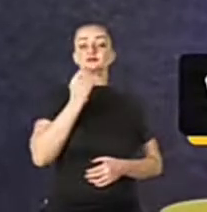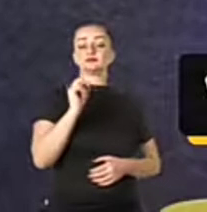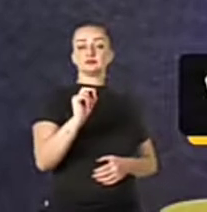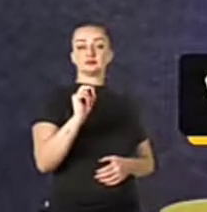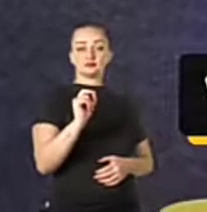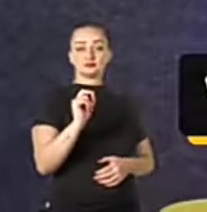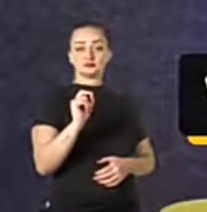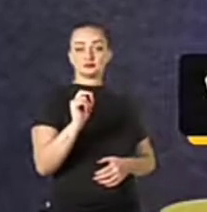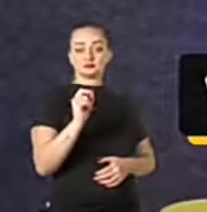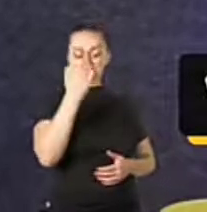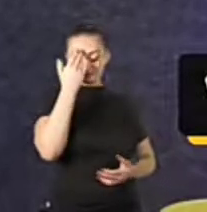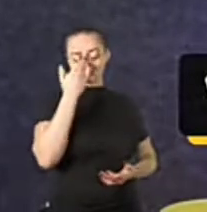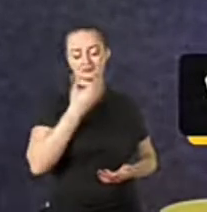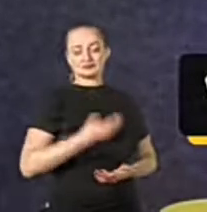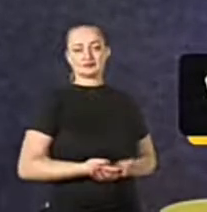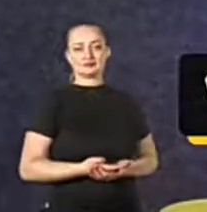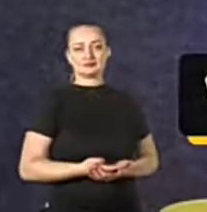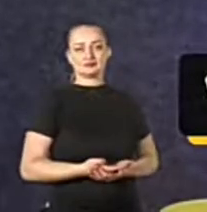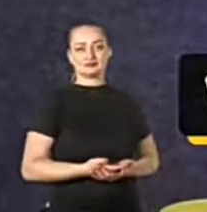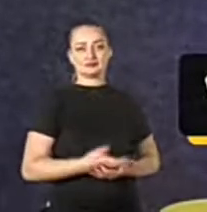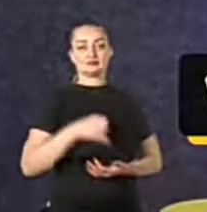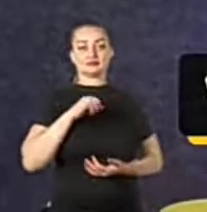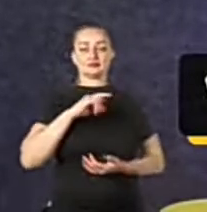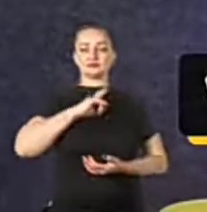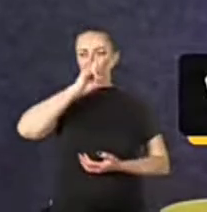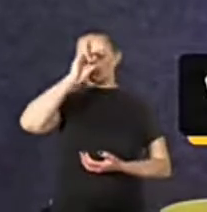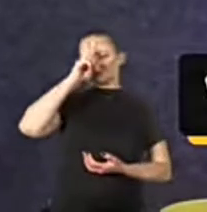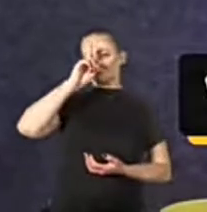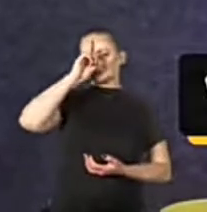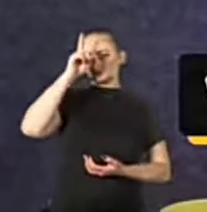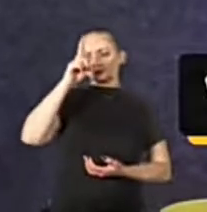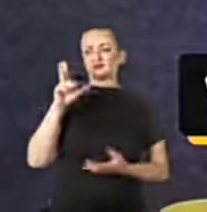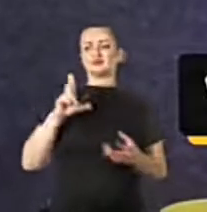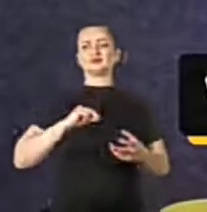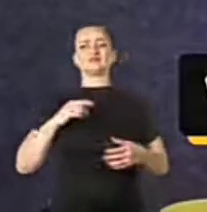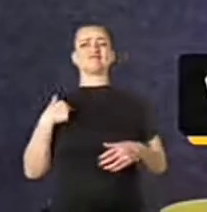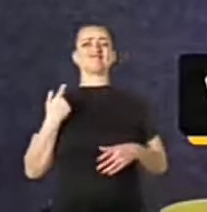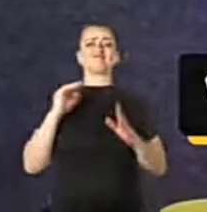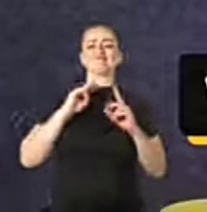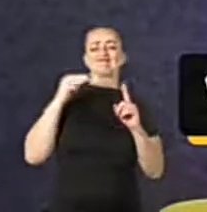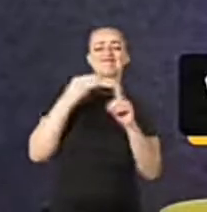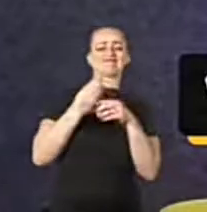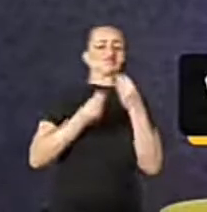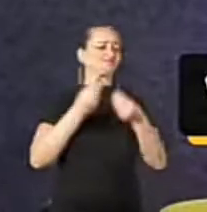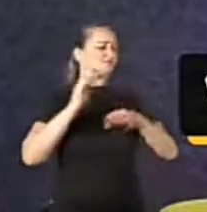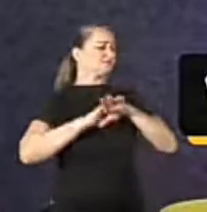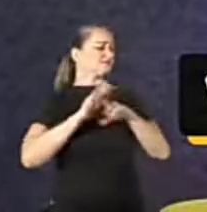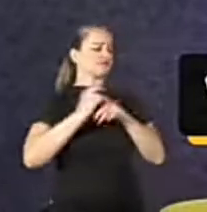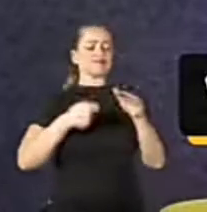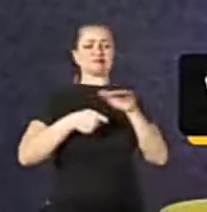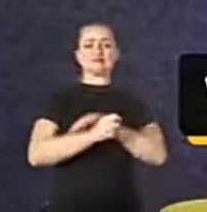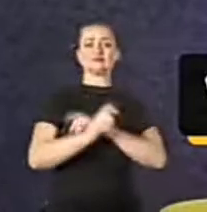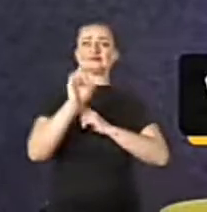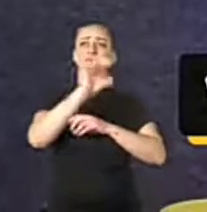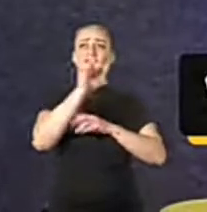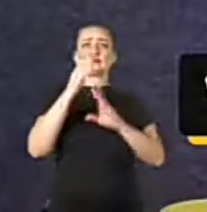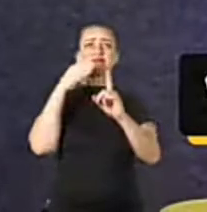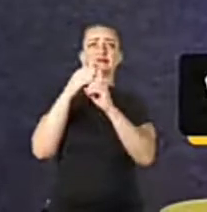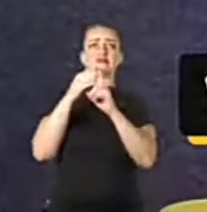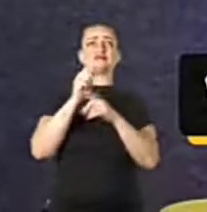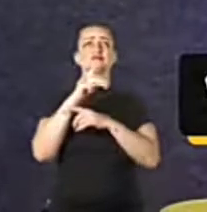confio Caique se você tem dúvidas Nossa Nati as minhas metas como é que eu faço como é que eu existo para cada meta é